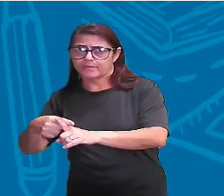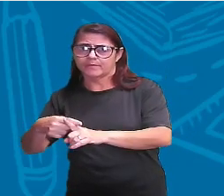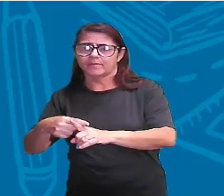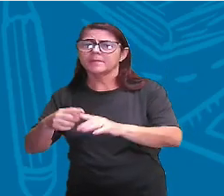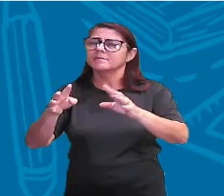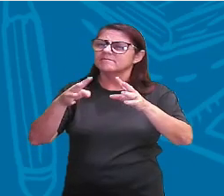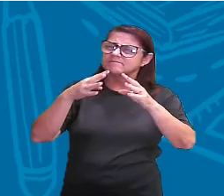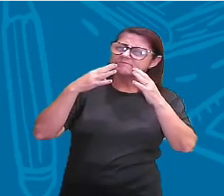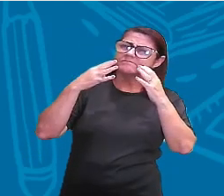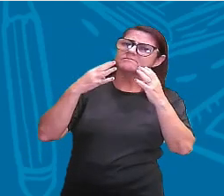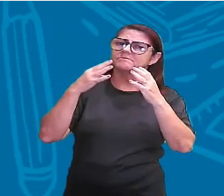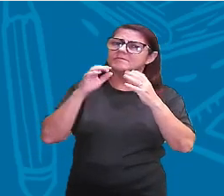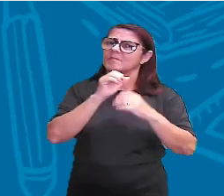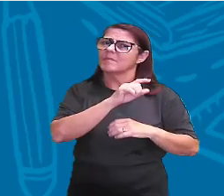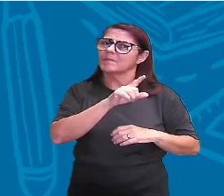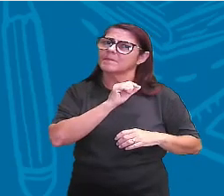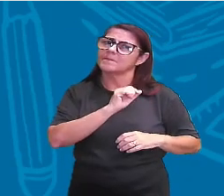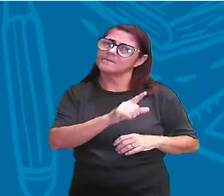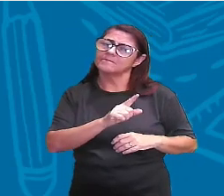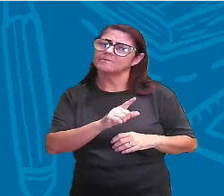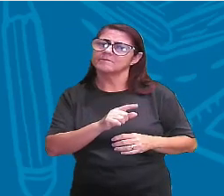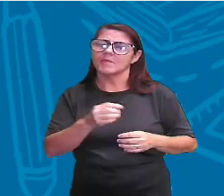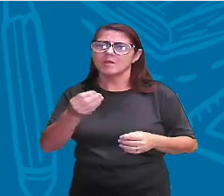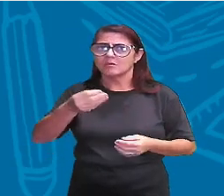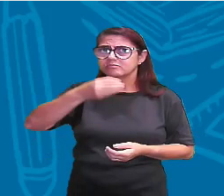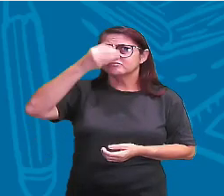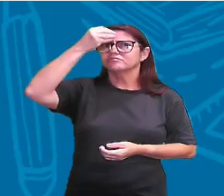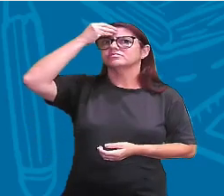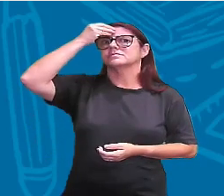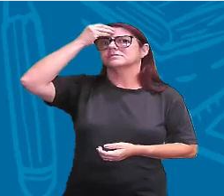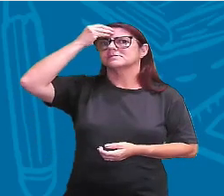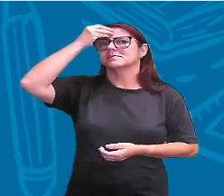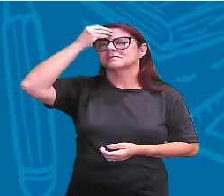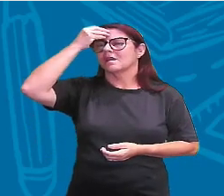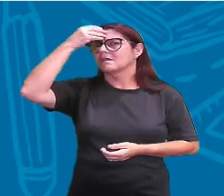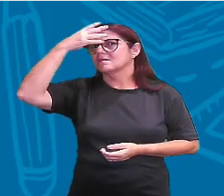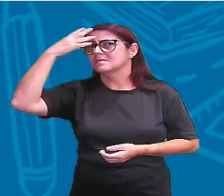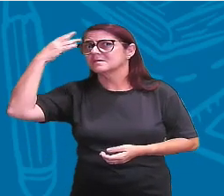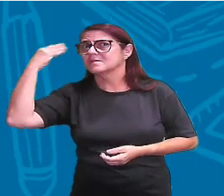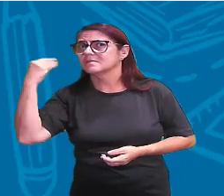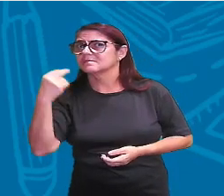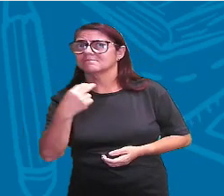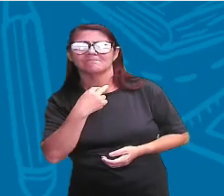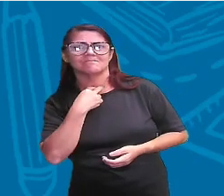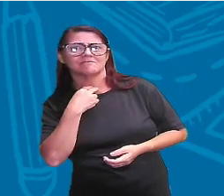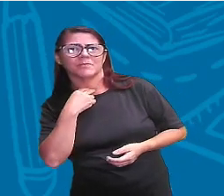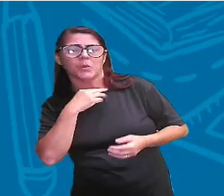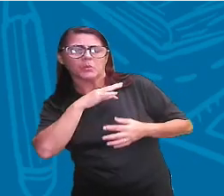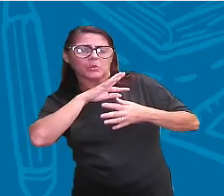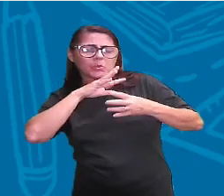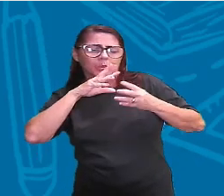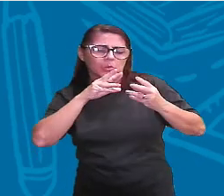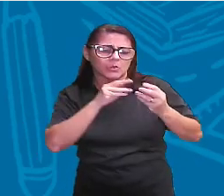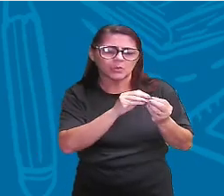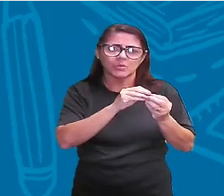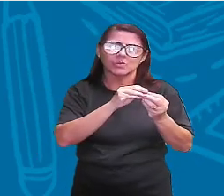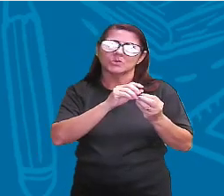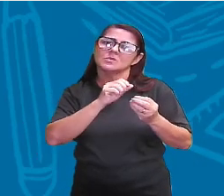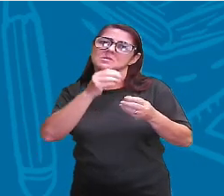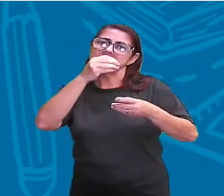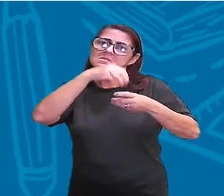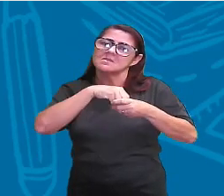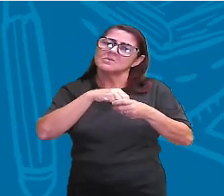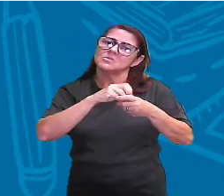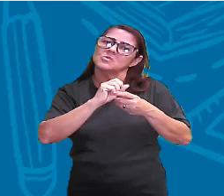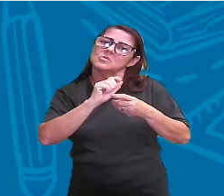Prestou atenção no quadrinho azul? Então, memoriza. Todos esses que estão aí iniciando o quadrinho azul